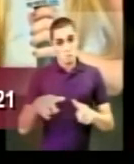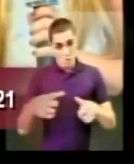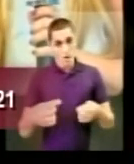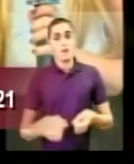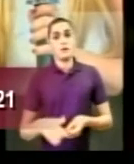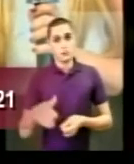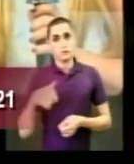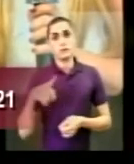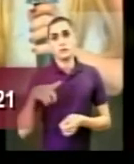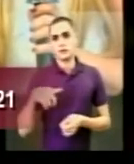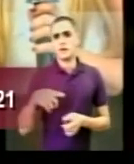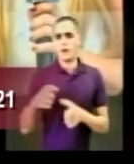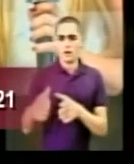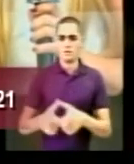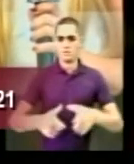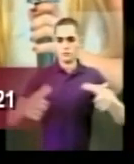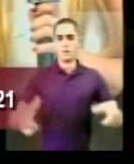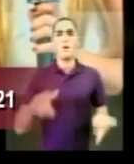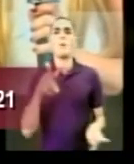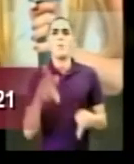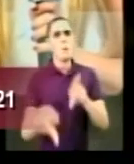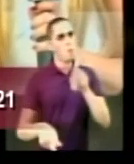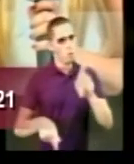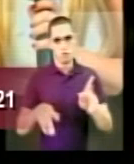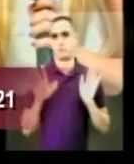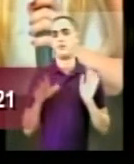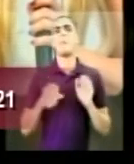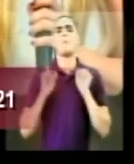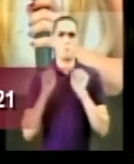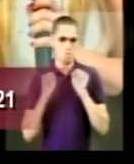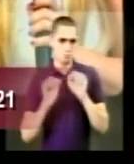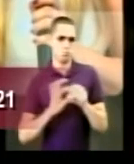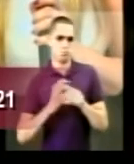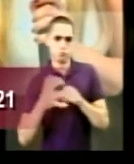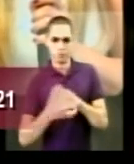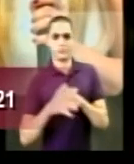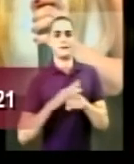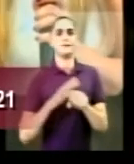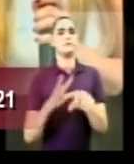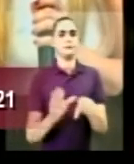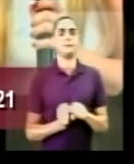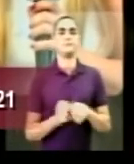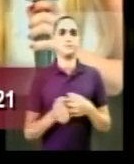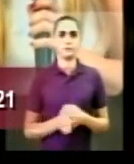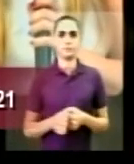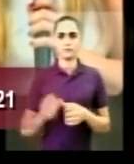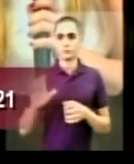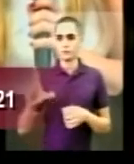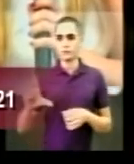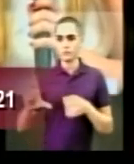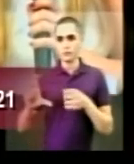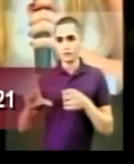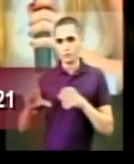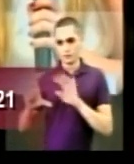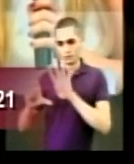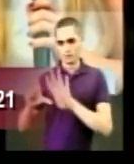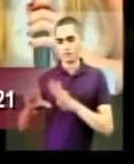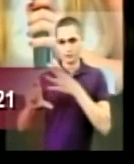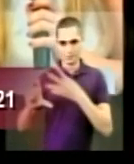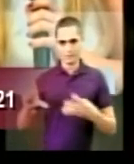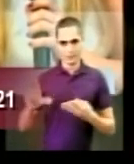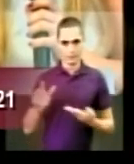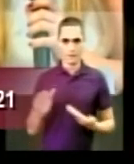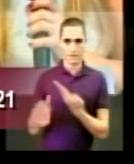uma grande parcela da população que ainda é suscetível à doença. No próximo slide,